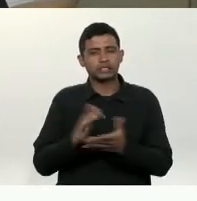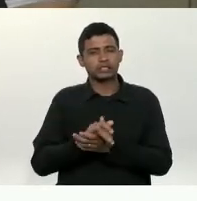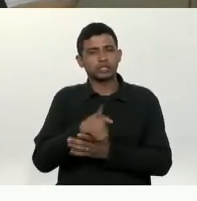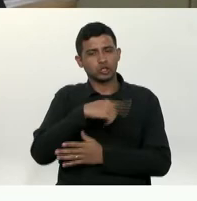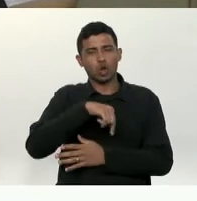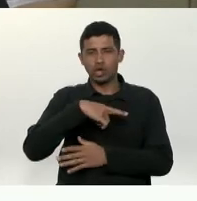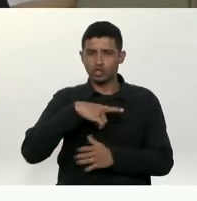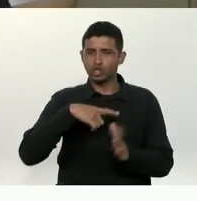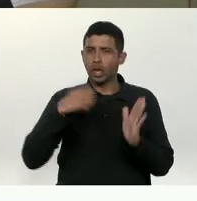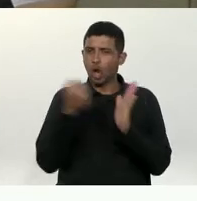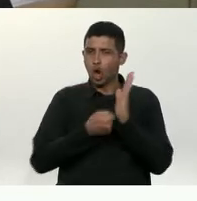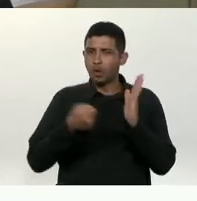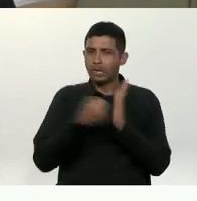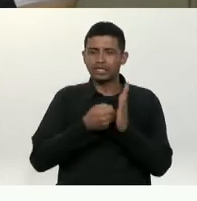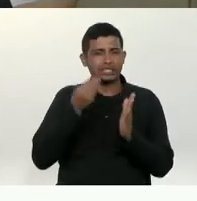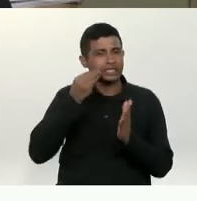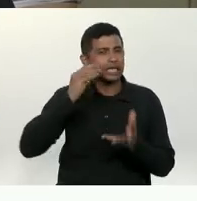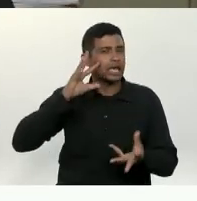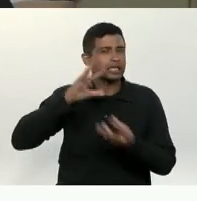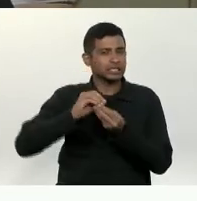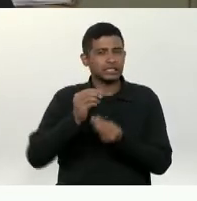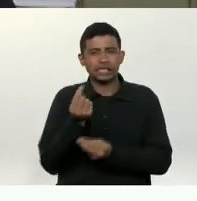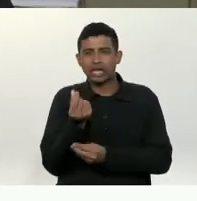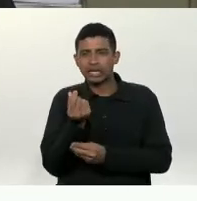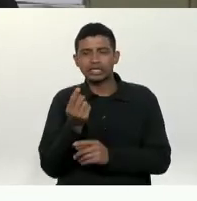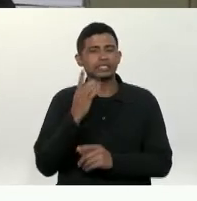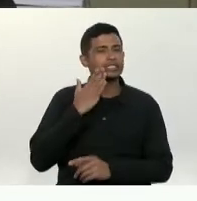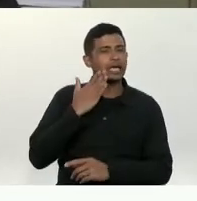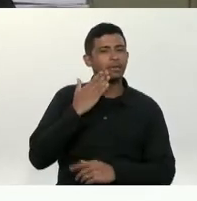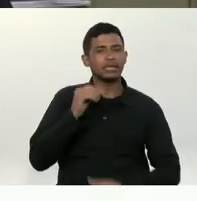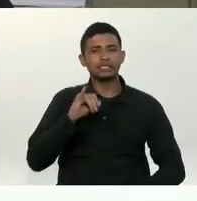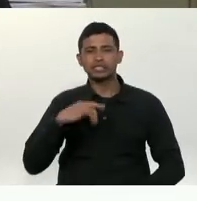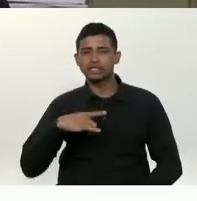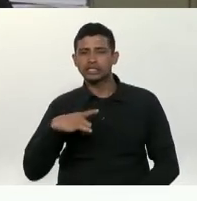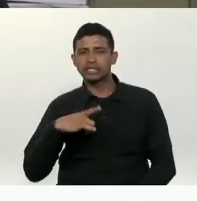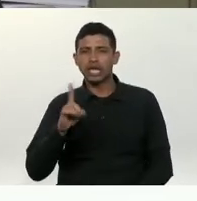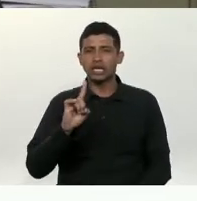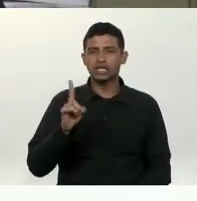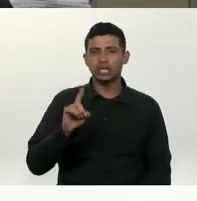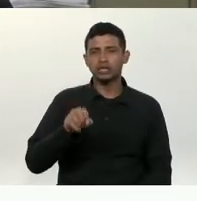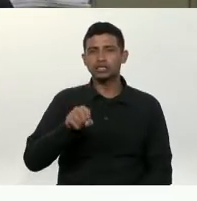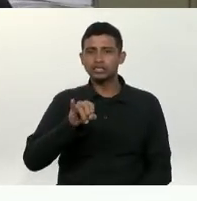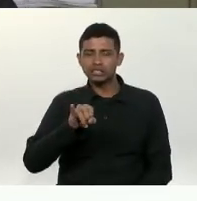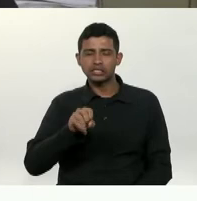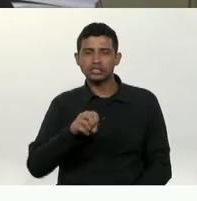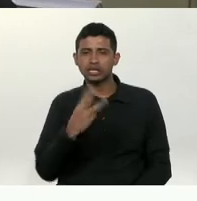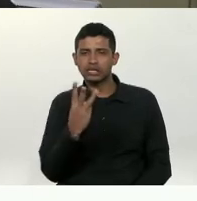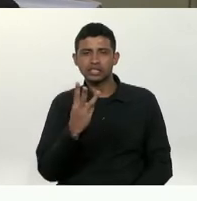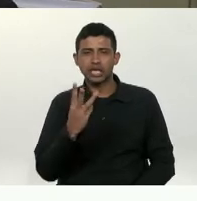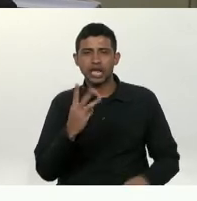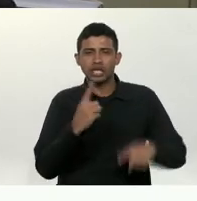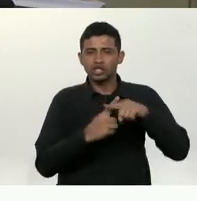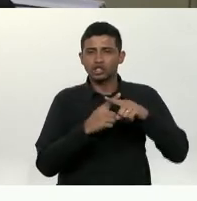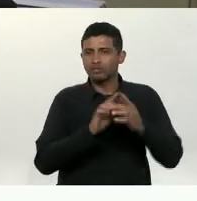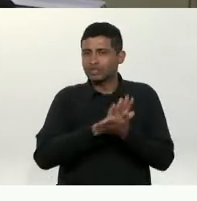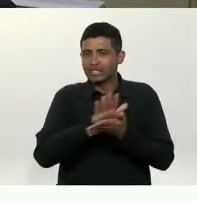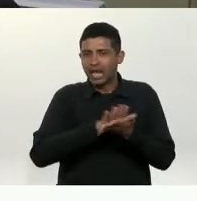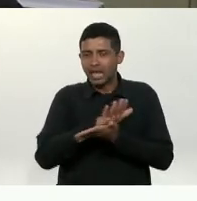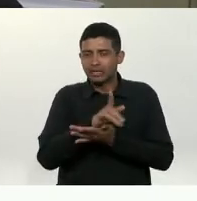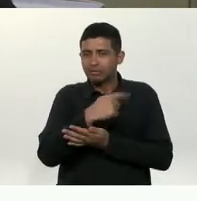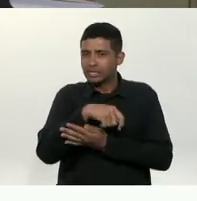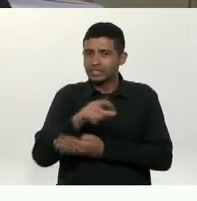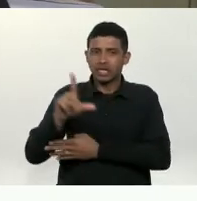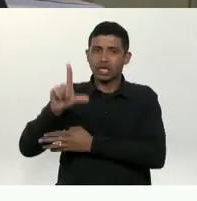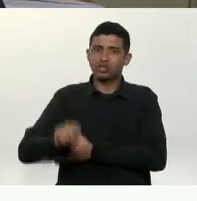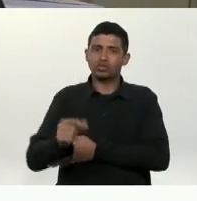somos obrigados a revisar a tarifa e, se houve subinvestimento, se o terceiro termo aditivo não for convalidado, precisamos reduzi-la, né?